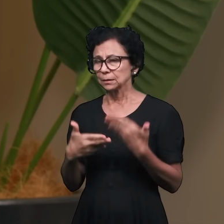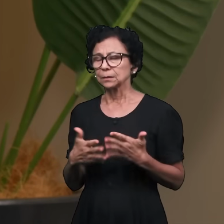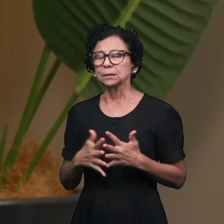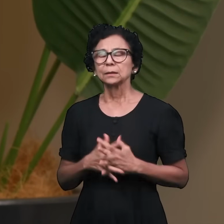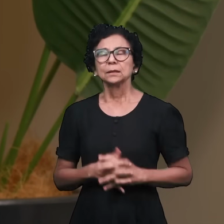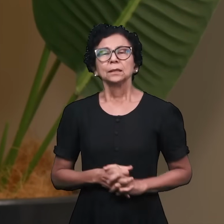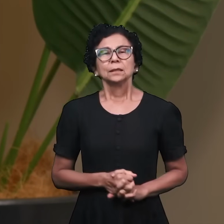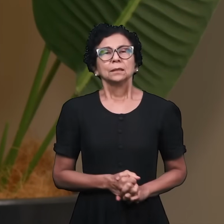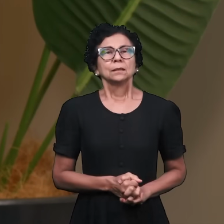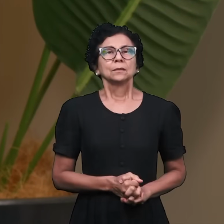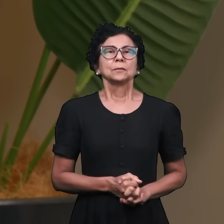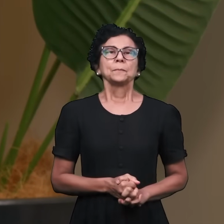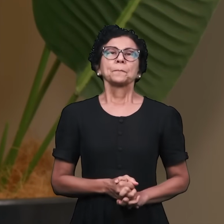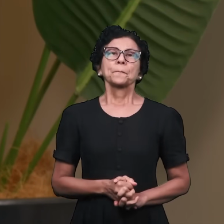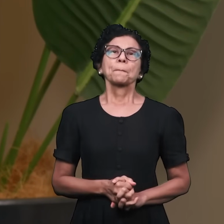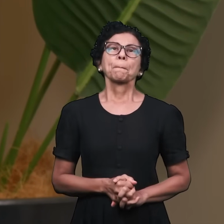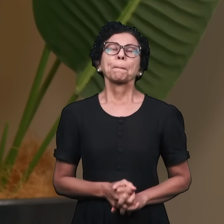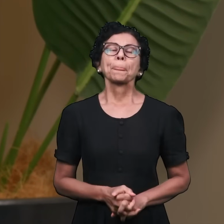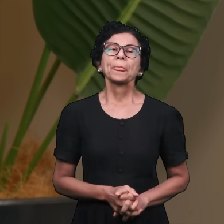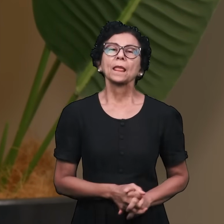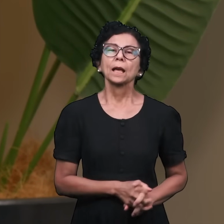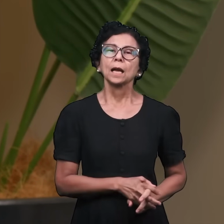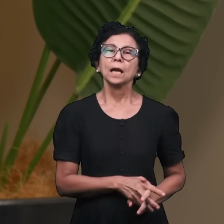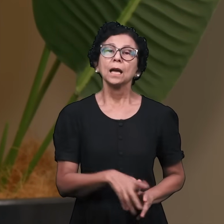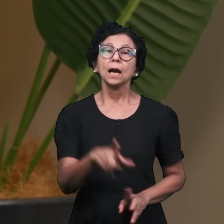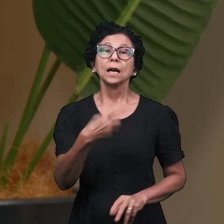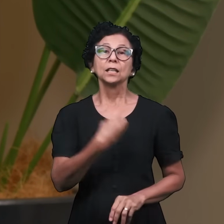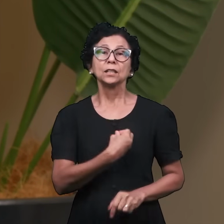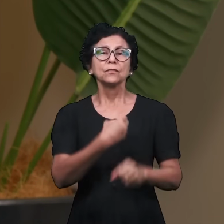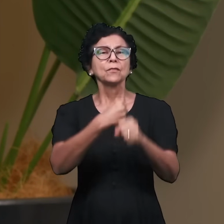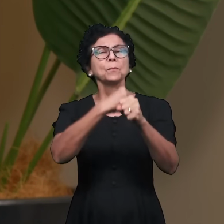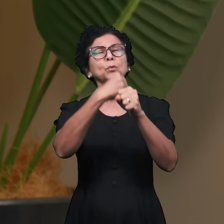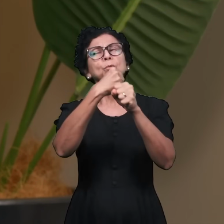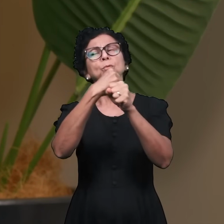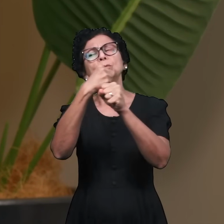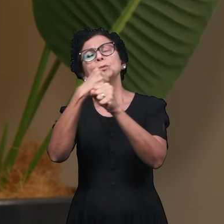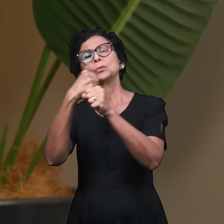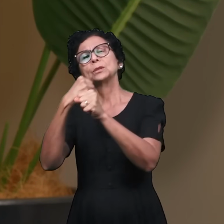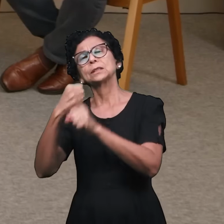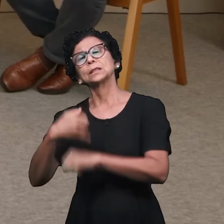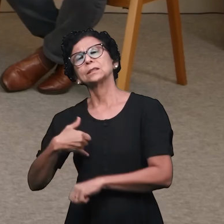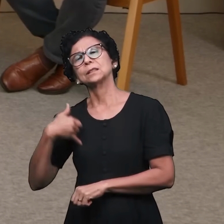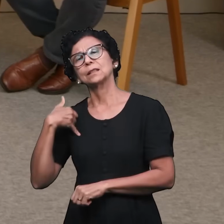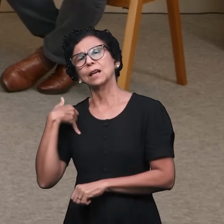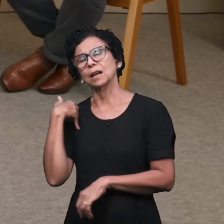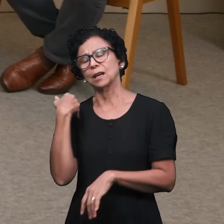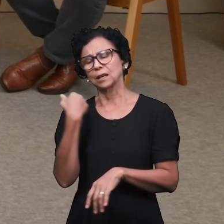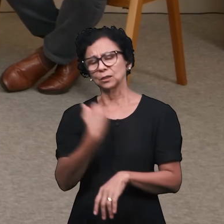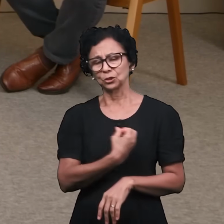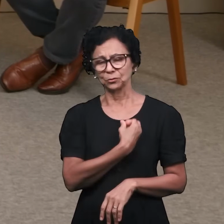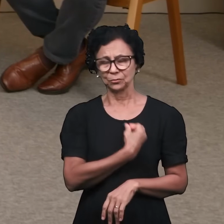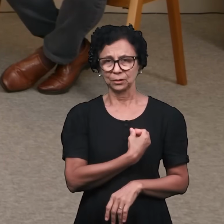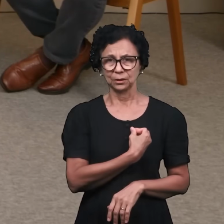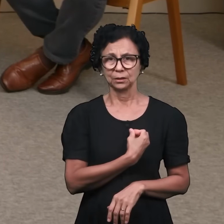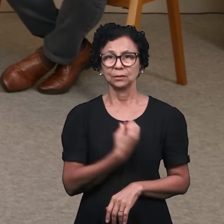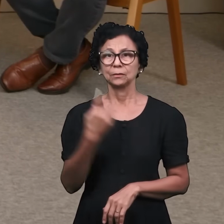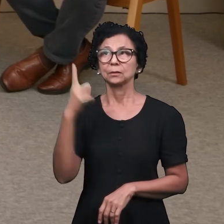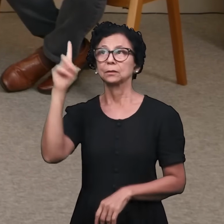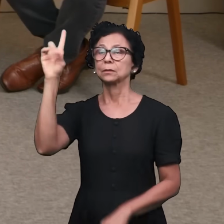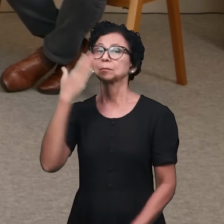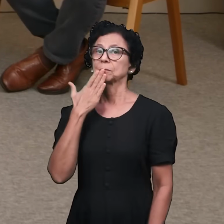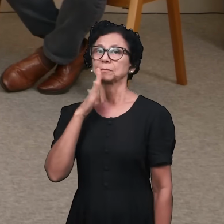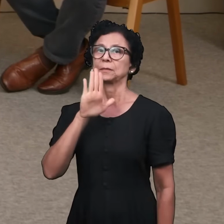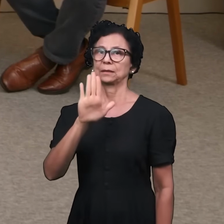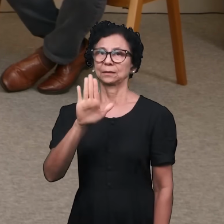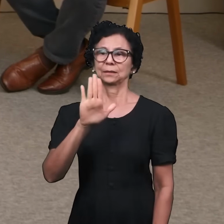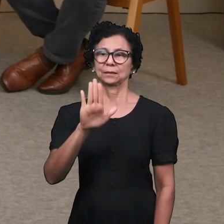aqui sobre que vivas muito tempo sobre a terra, uma promessa, né, Arley? Uma promessa. Nós vamos